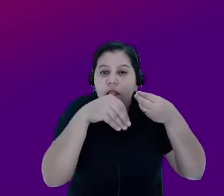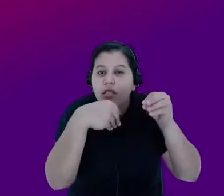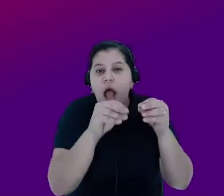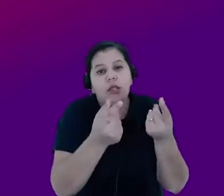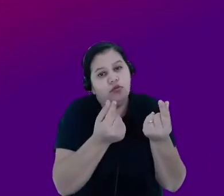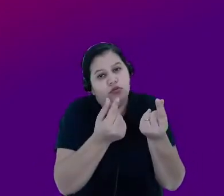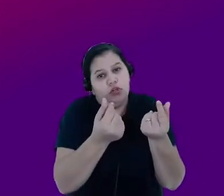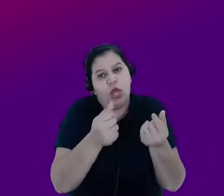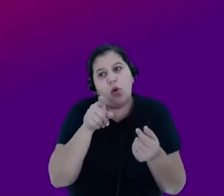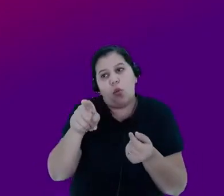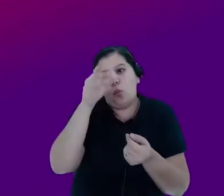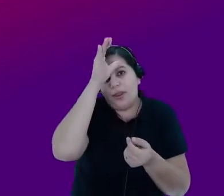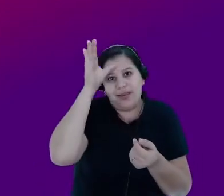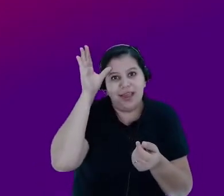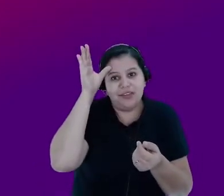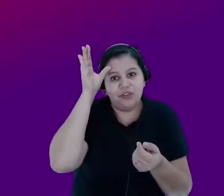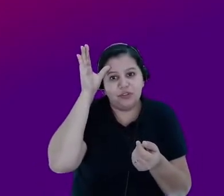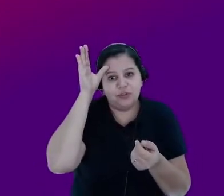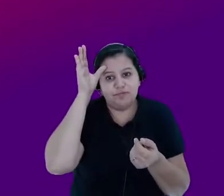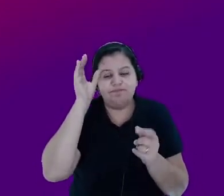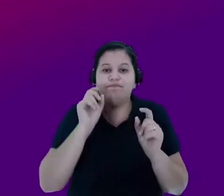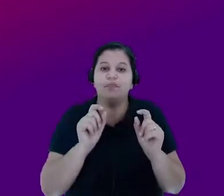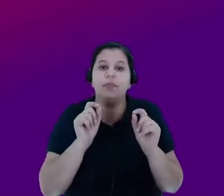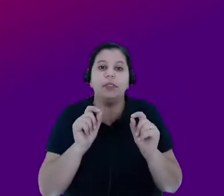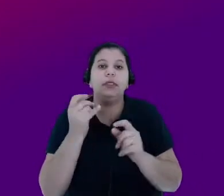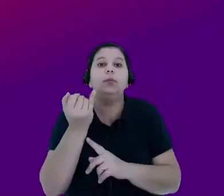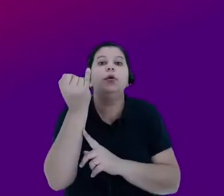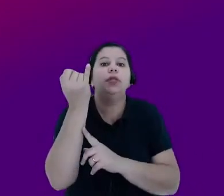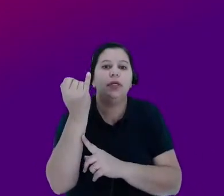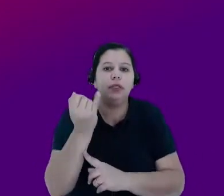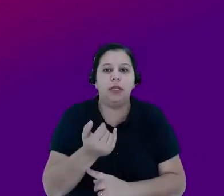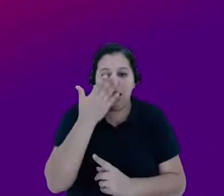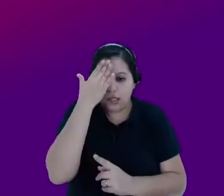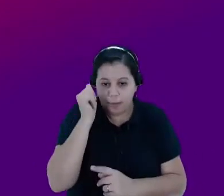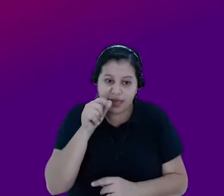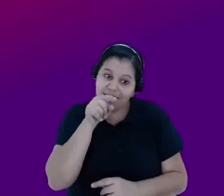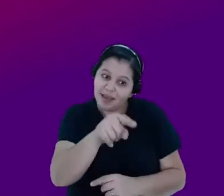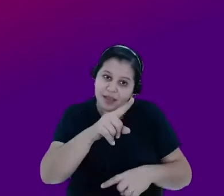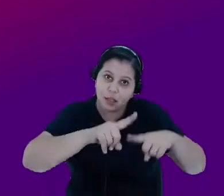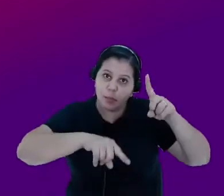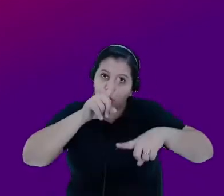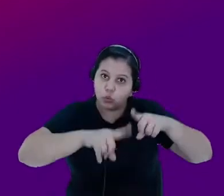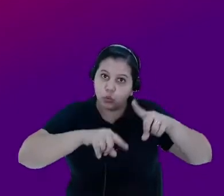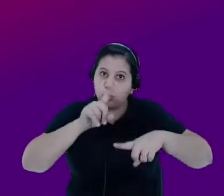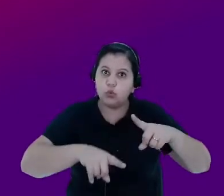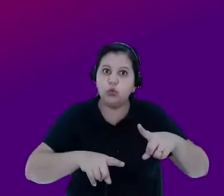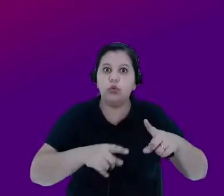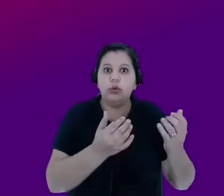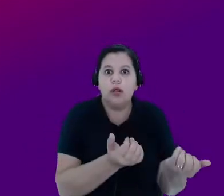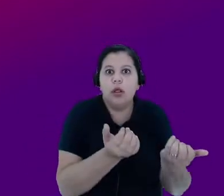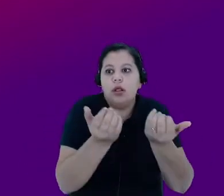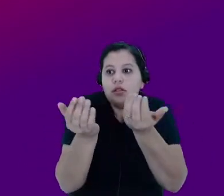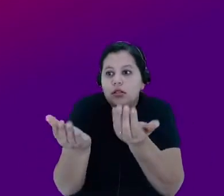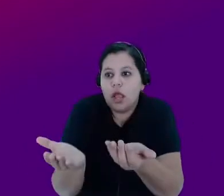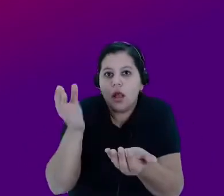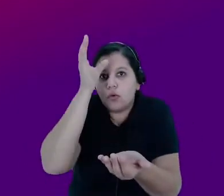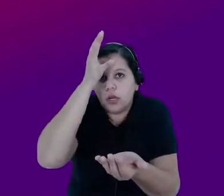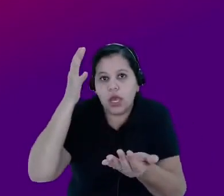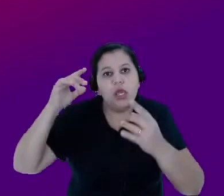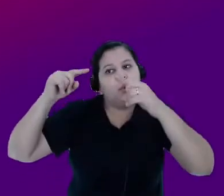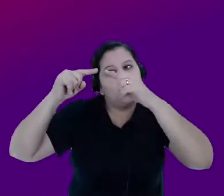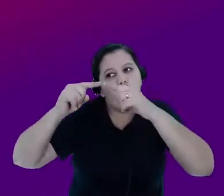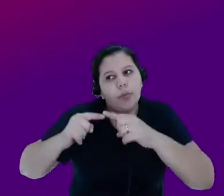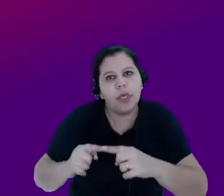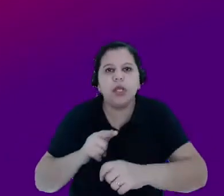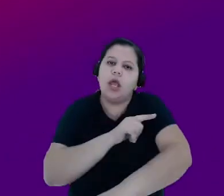cliente. Então, o que é importante? É saber com que esse produto chegue ao cliente de forma coerente, sensível,